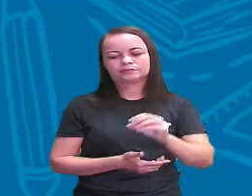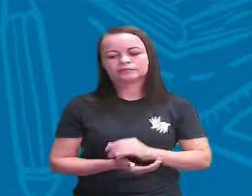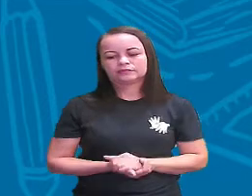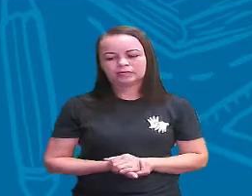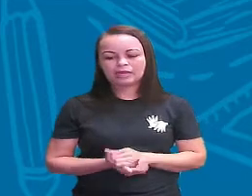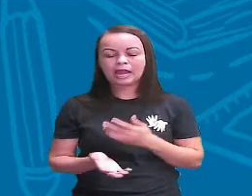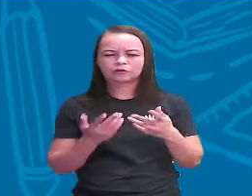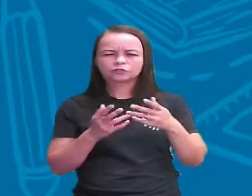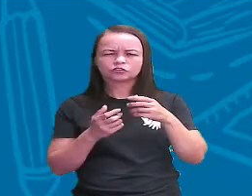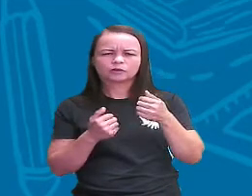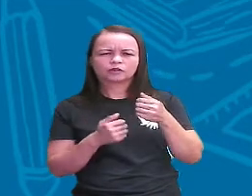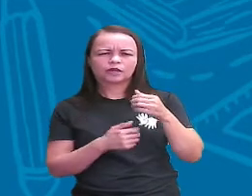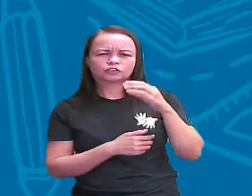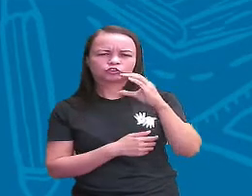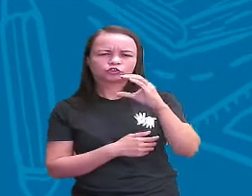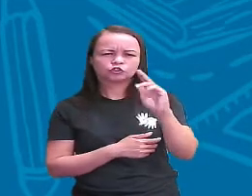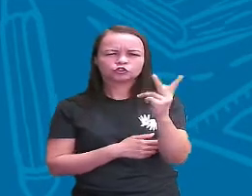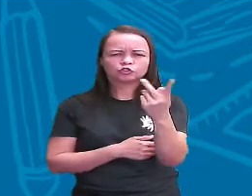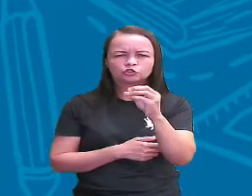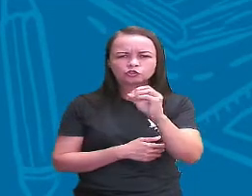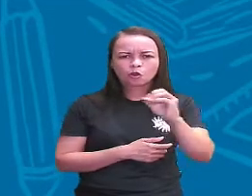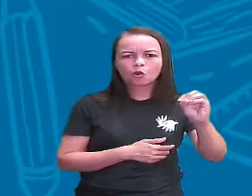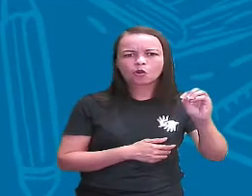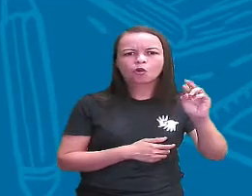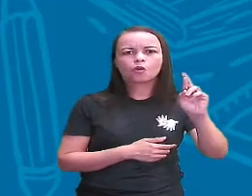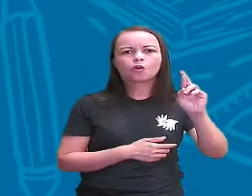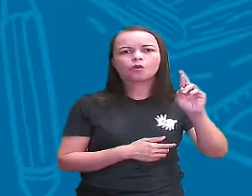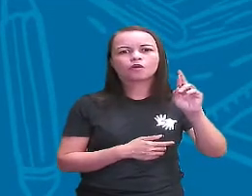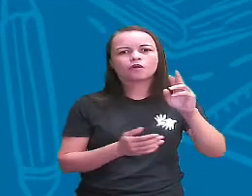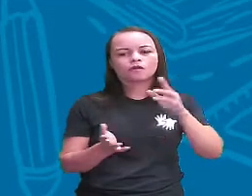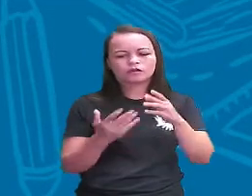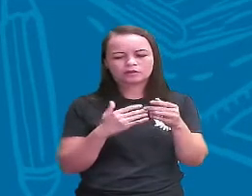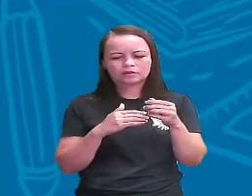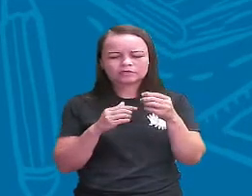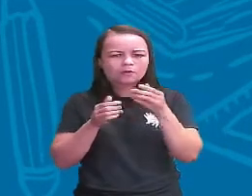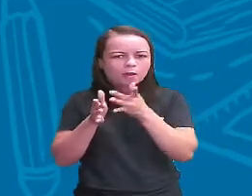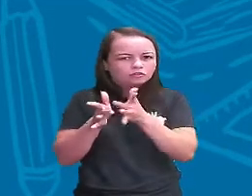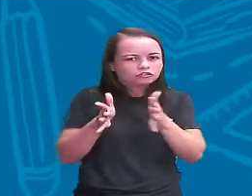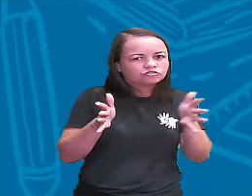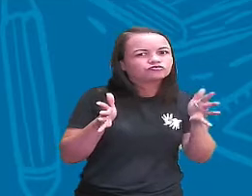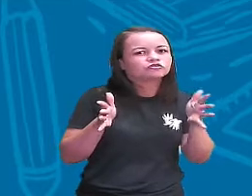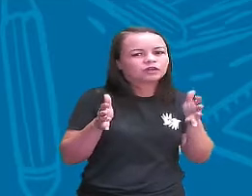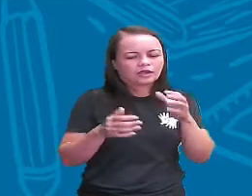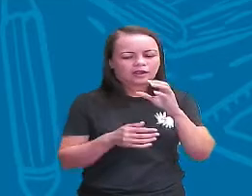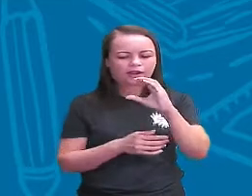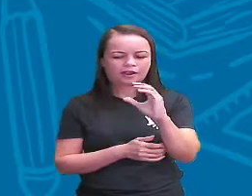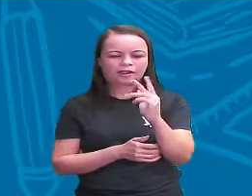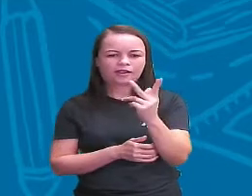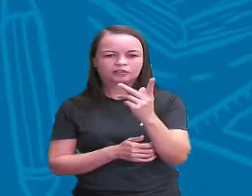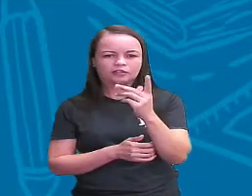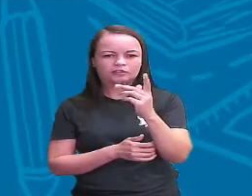cachorro. Olha como eu demorei falando show, esticado, assim, foi mais esticado. Então, a